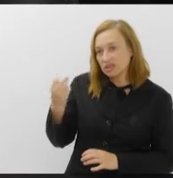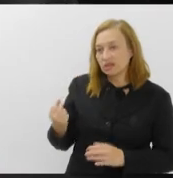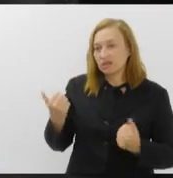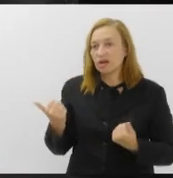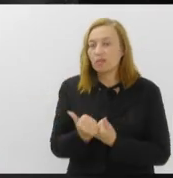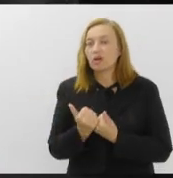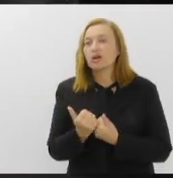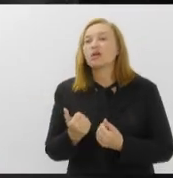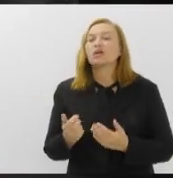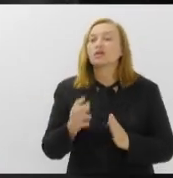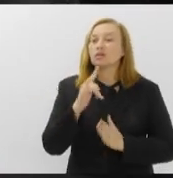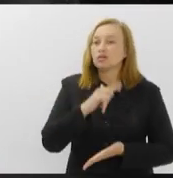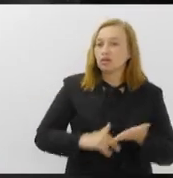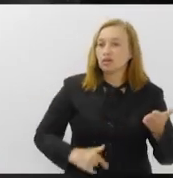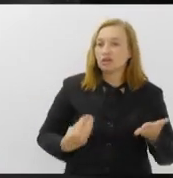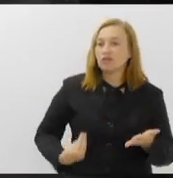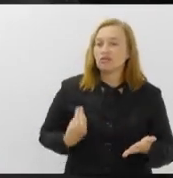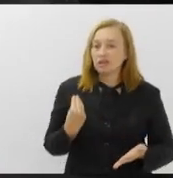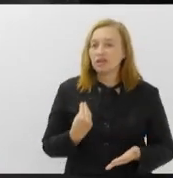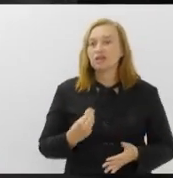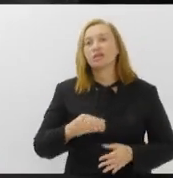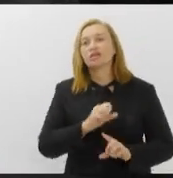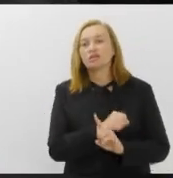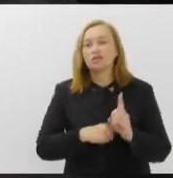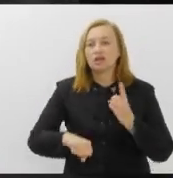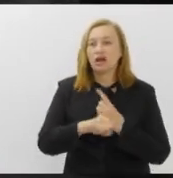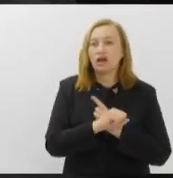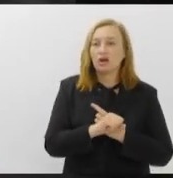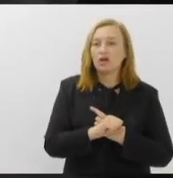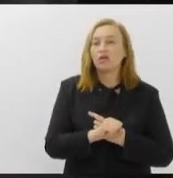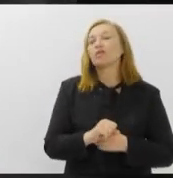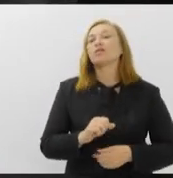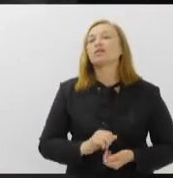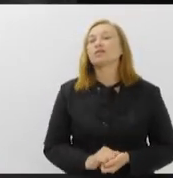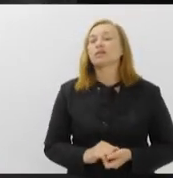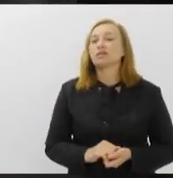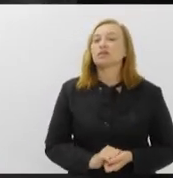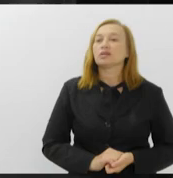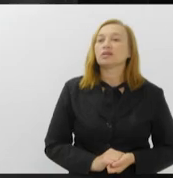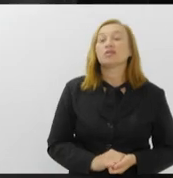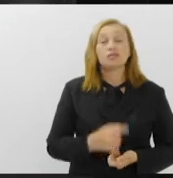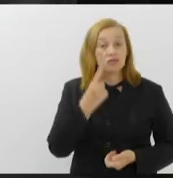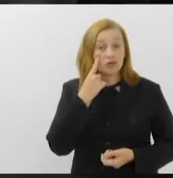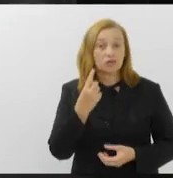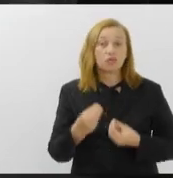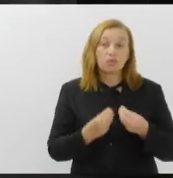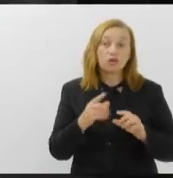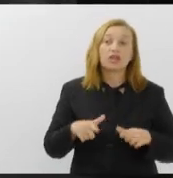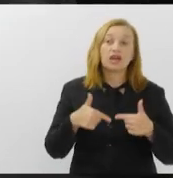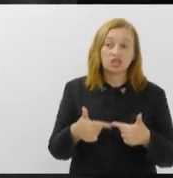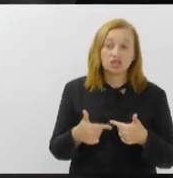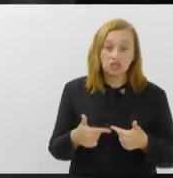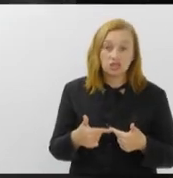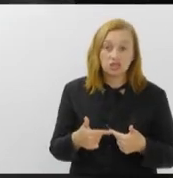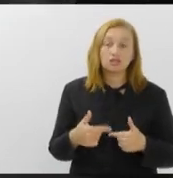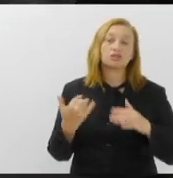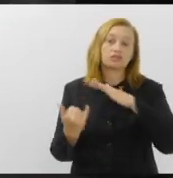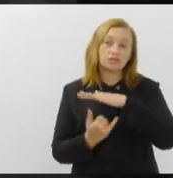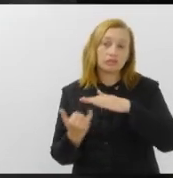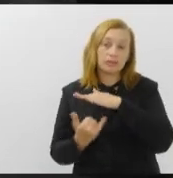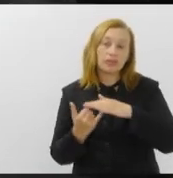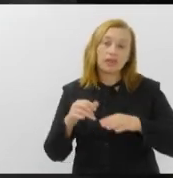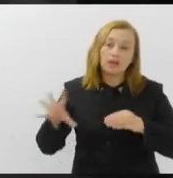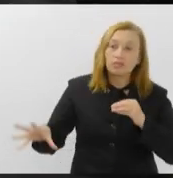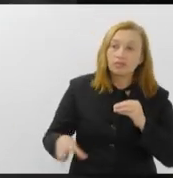documentos dizem respeito à vida social e produtiva das pessoas. Tá? Então, olha aí como a gente já pode atuar de forma interinstitucional, né,